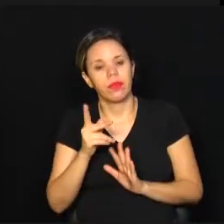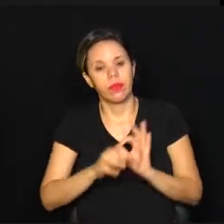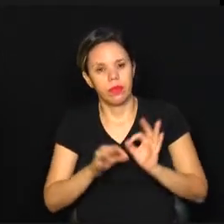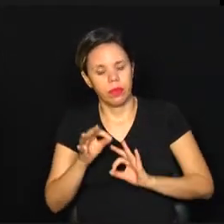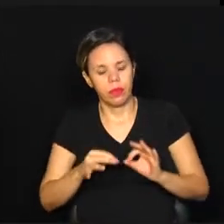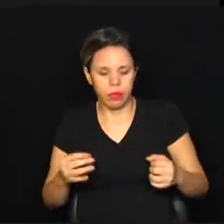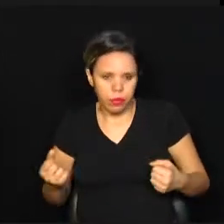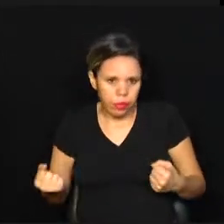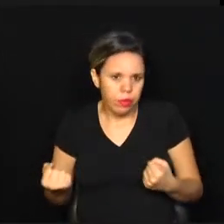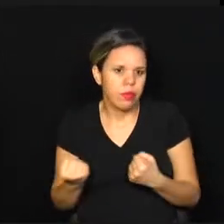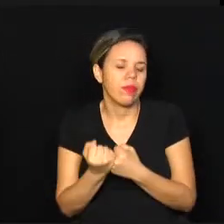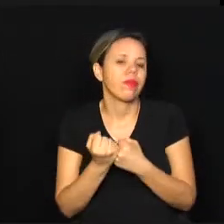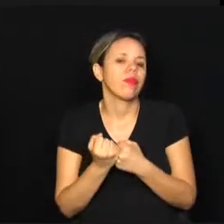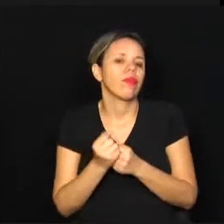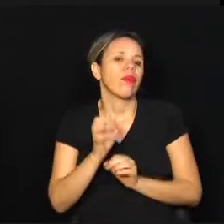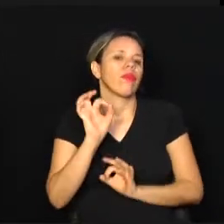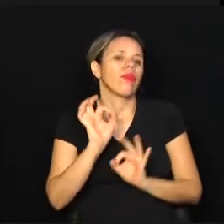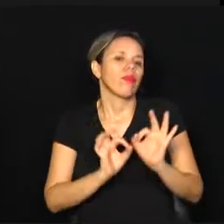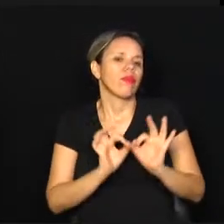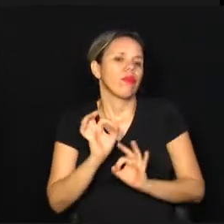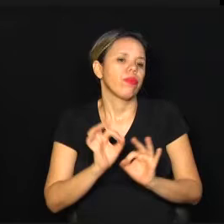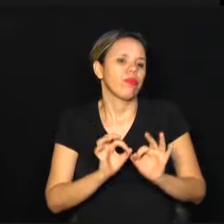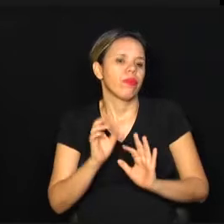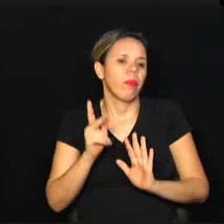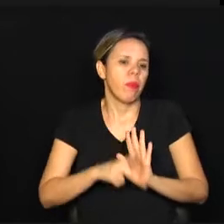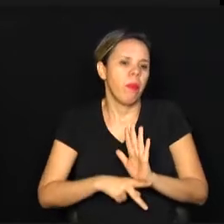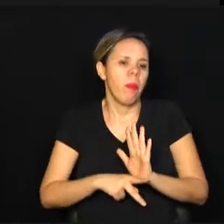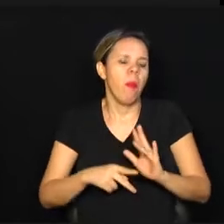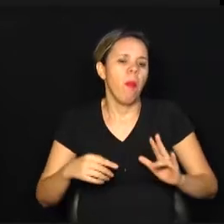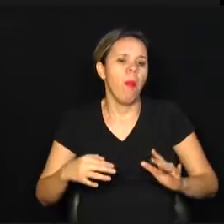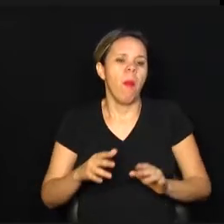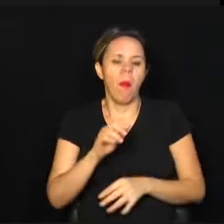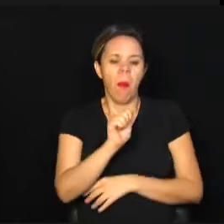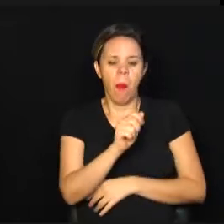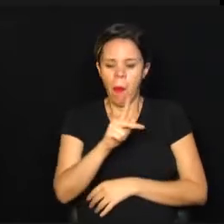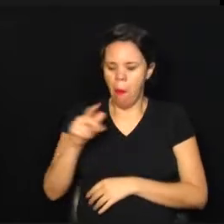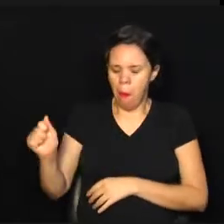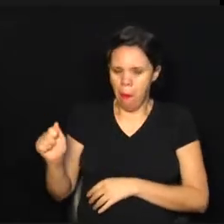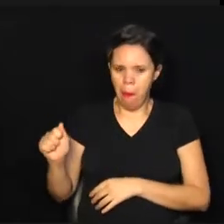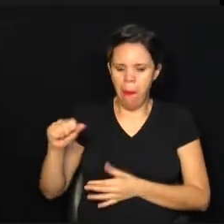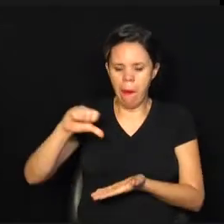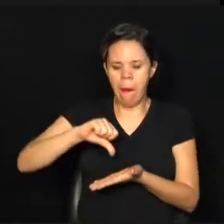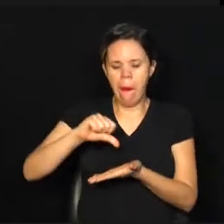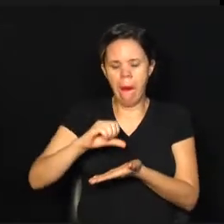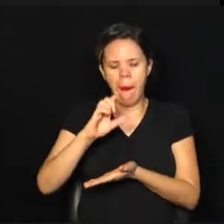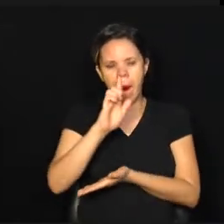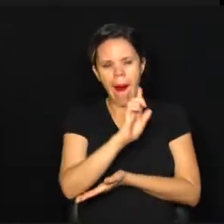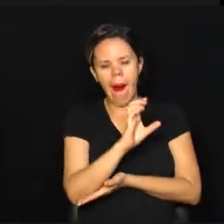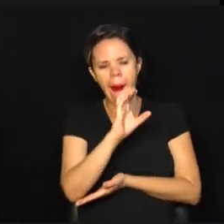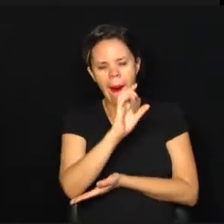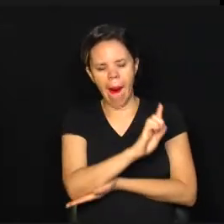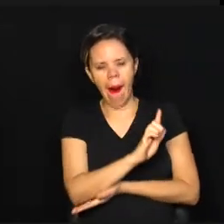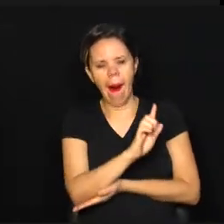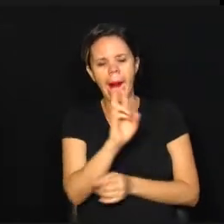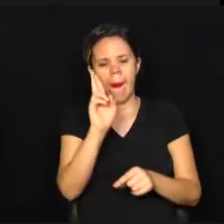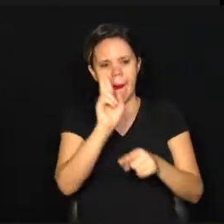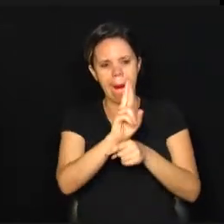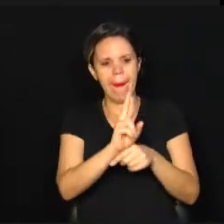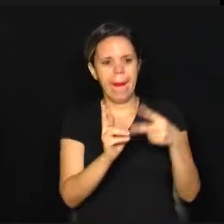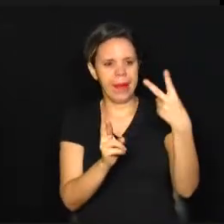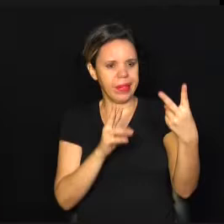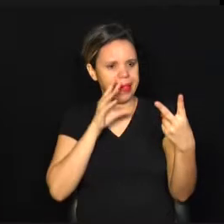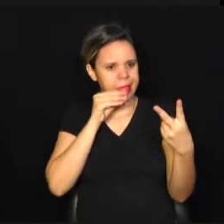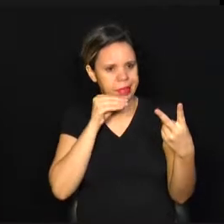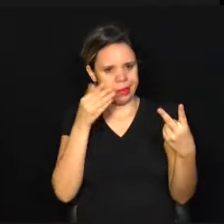dando um suporte na elaboração desse plano de manejo da APA do Campo Grande, representado por 2